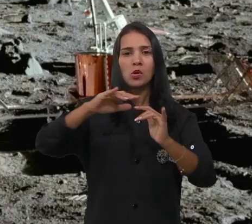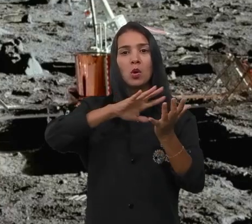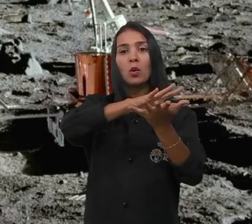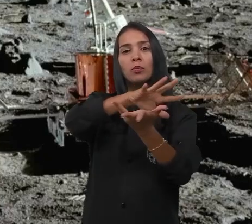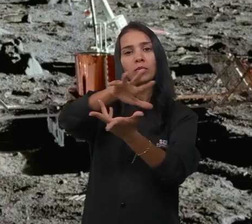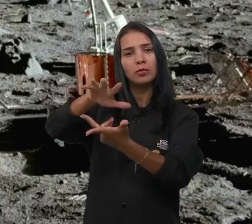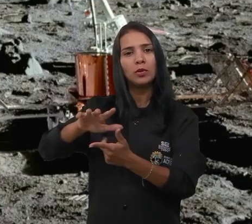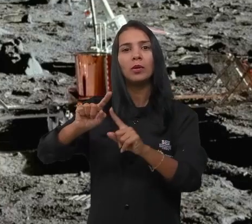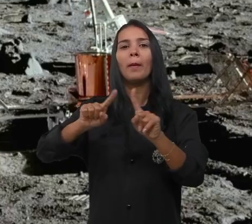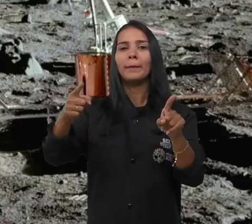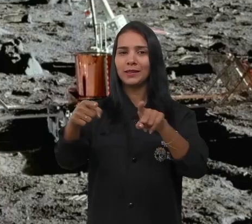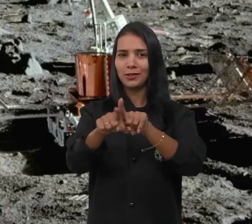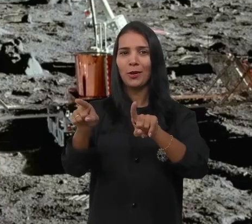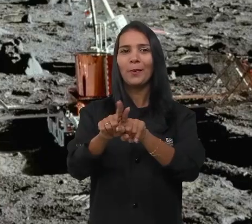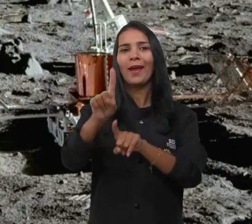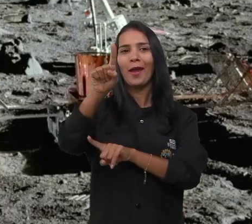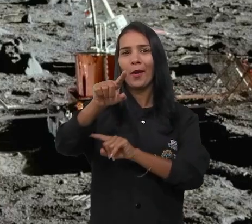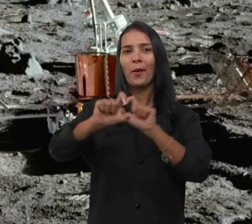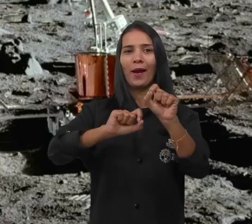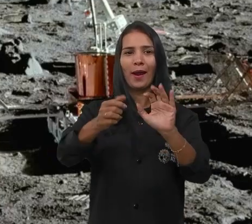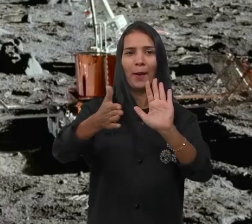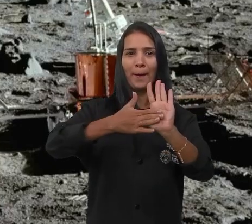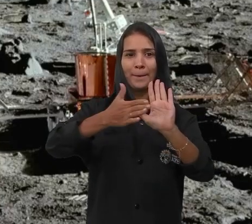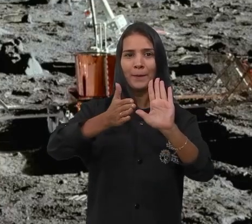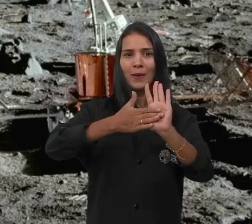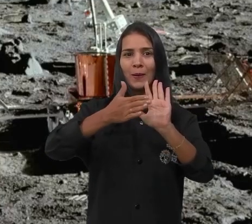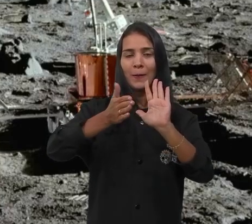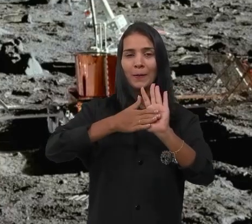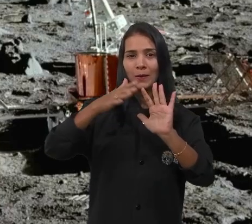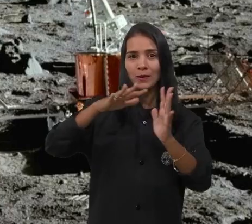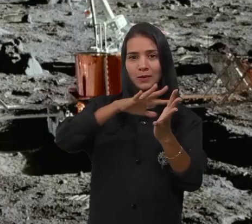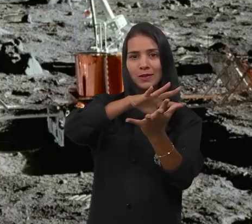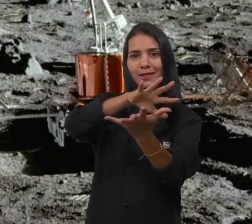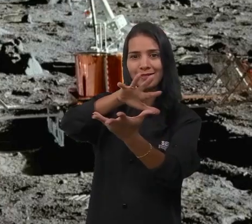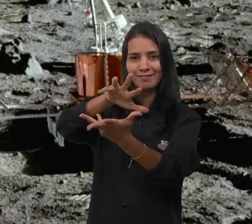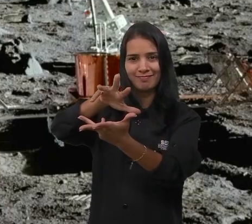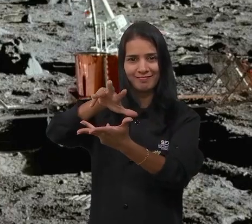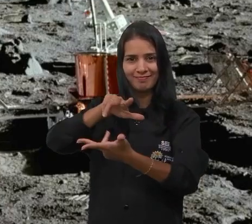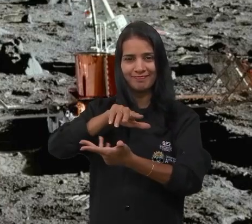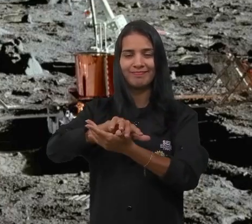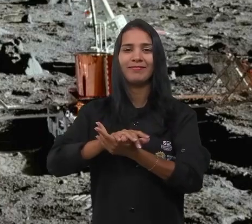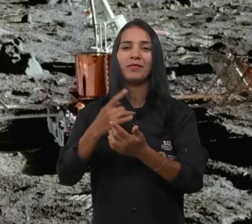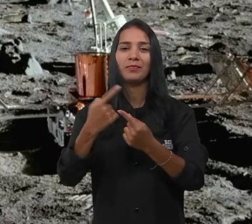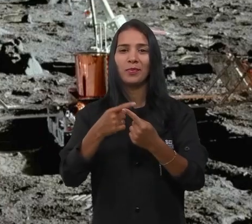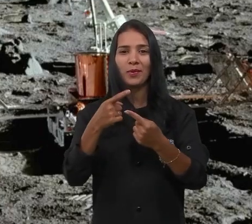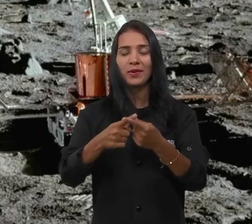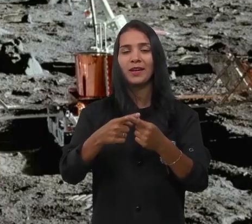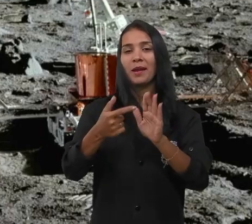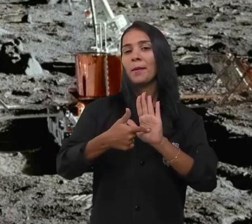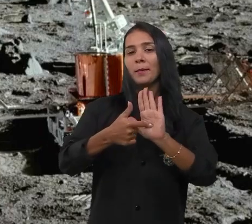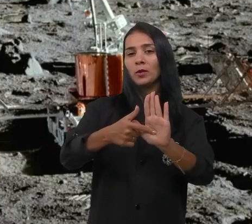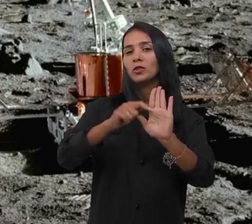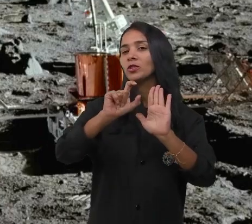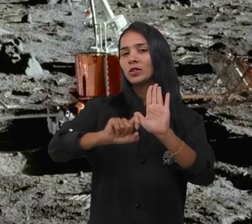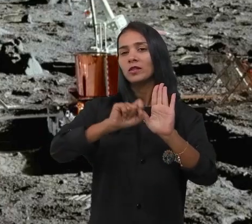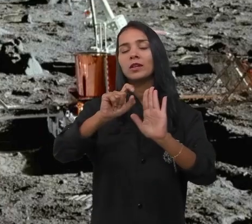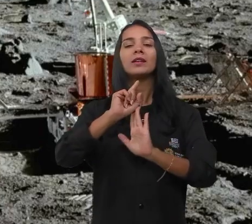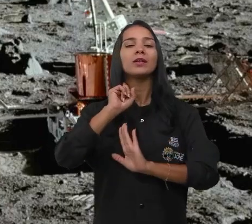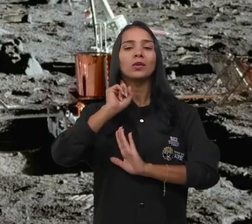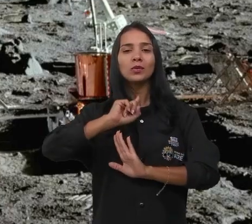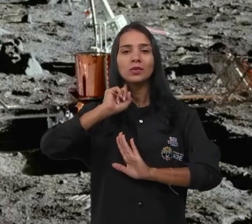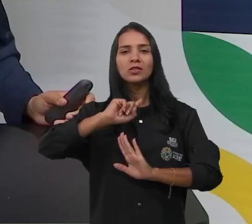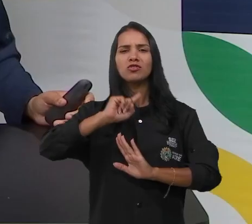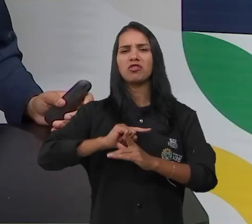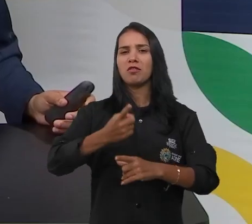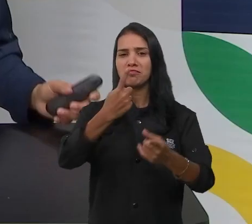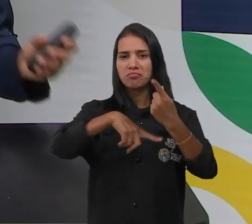de propaganda de que esse país estava tão avançado a ponto aí de levar uma pessoa até o